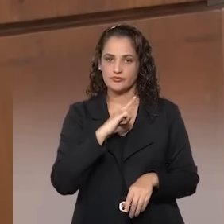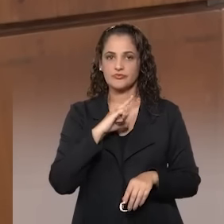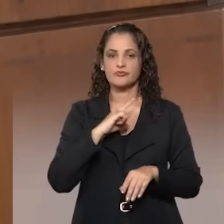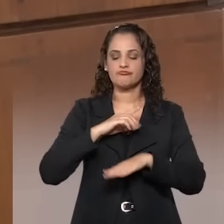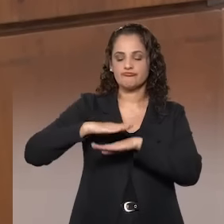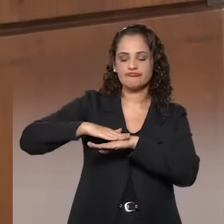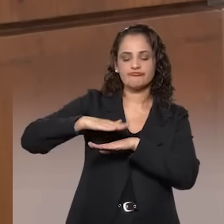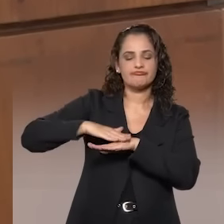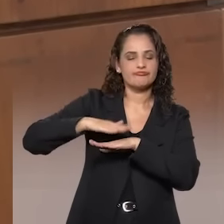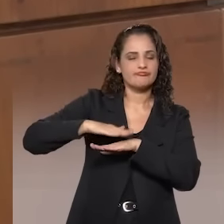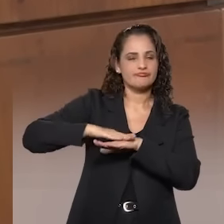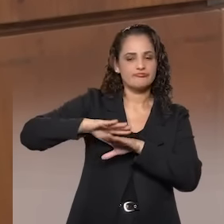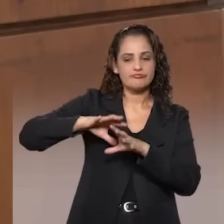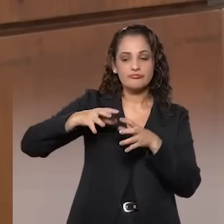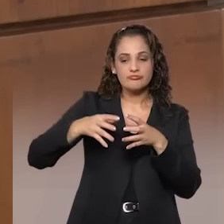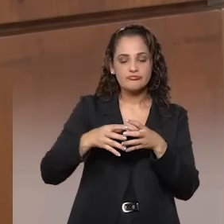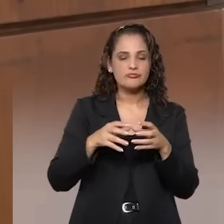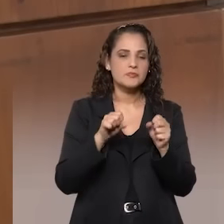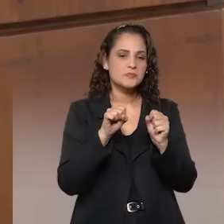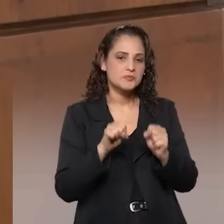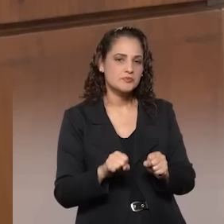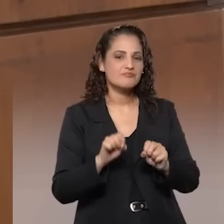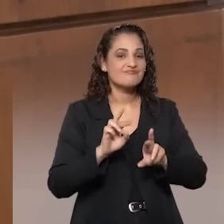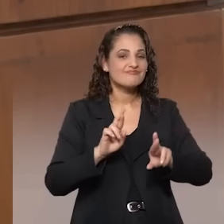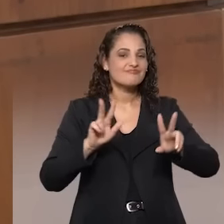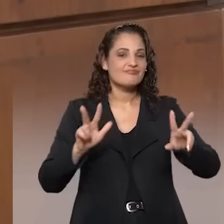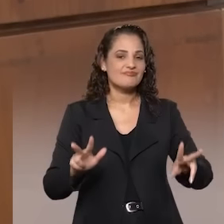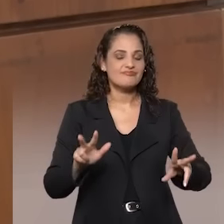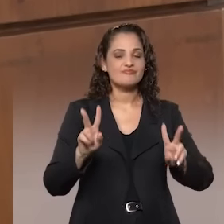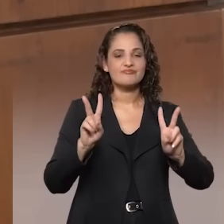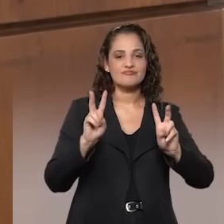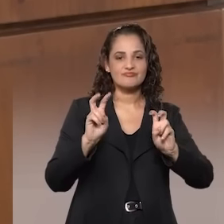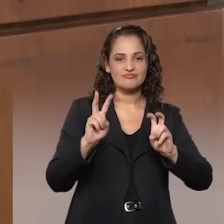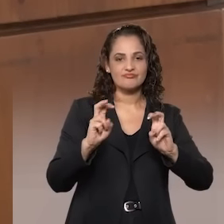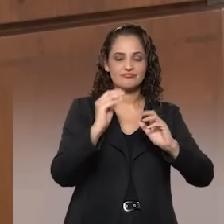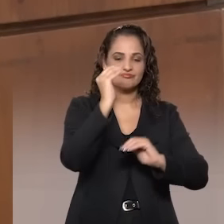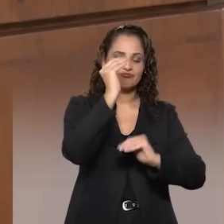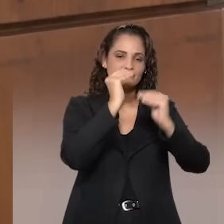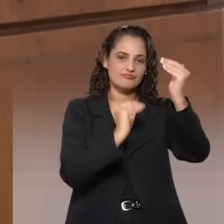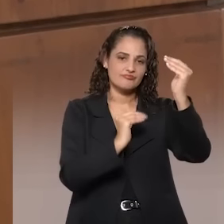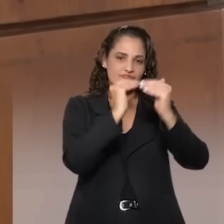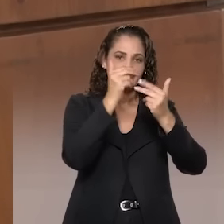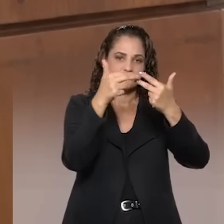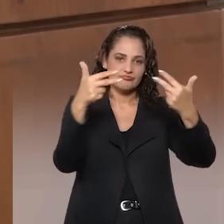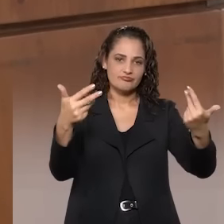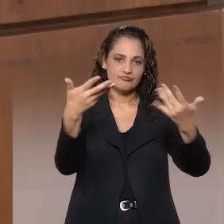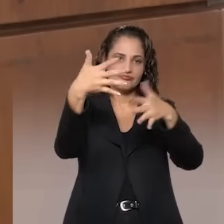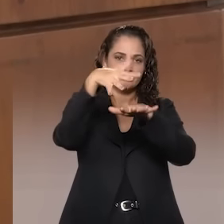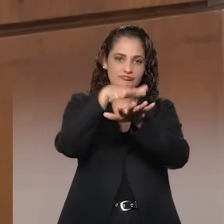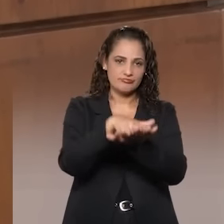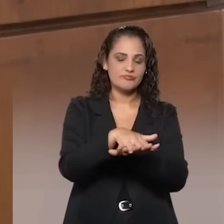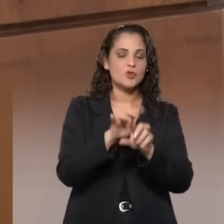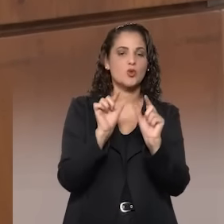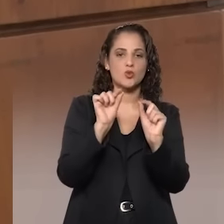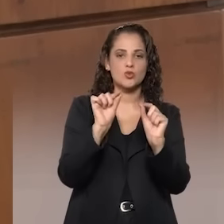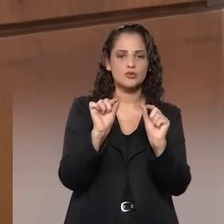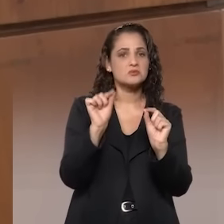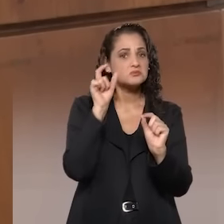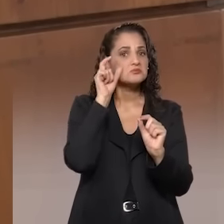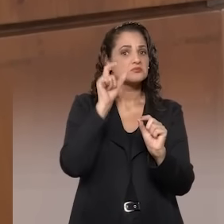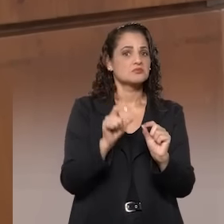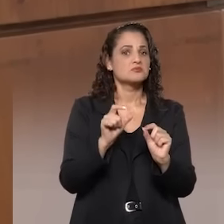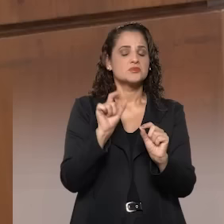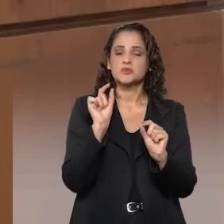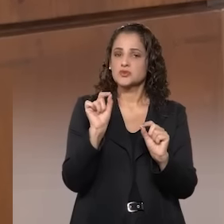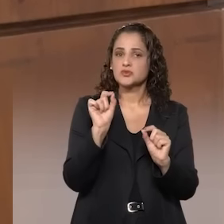atores que fazem ou pode fazer eh a diferença quando a gente fala de Equidade de diversidade e de inclusão eh eu achei